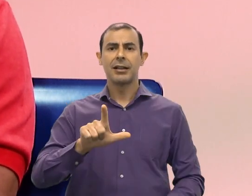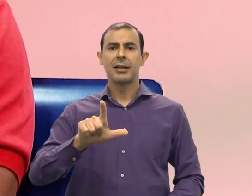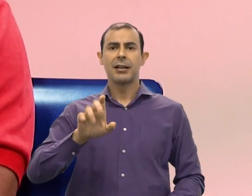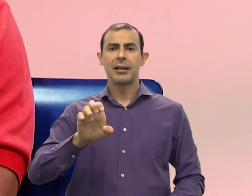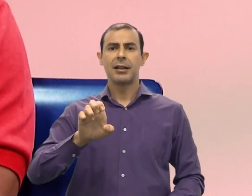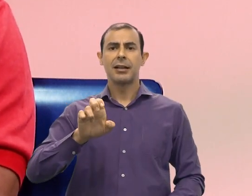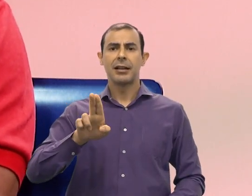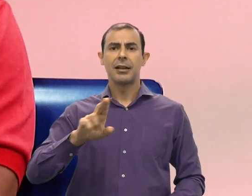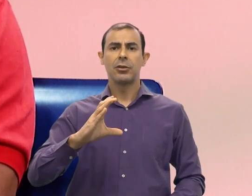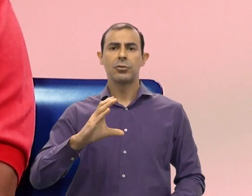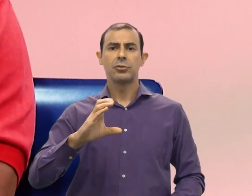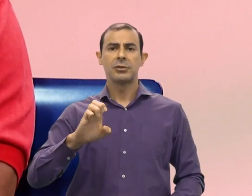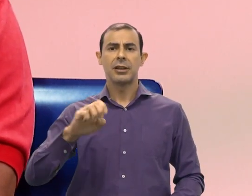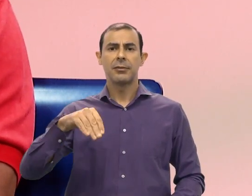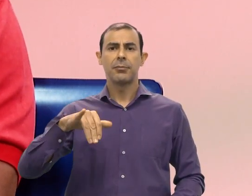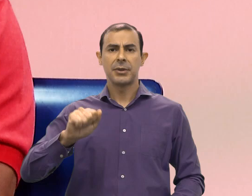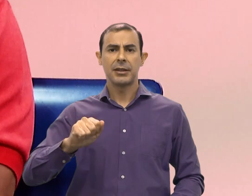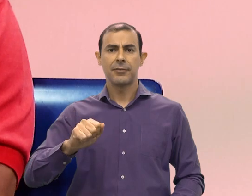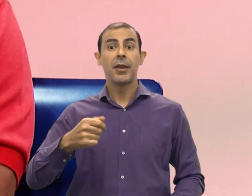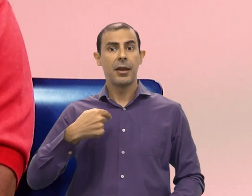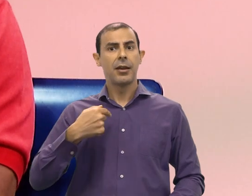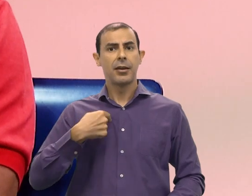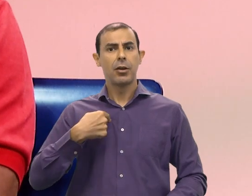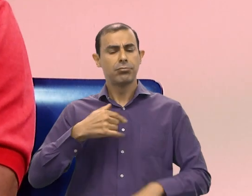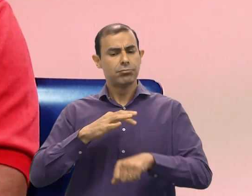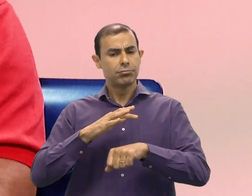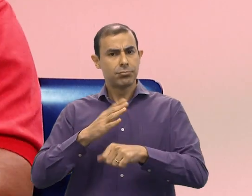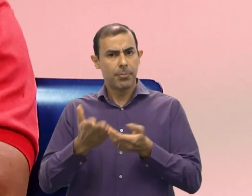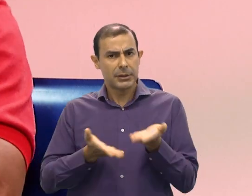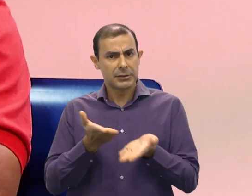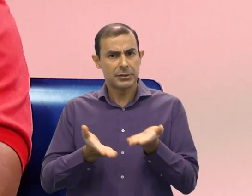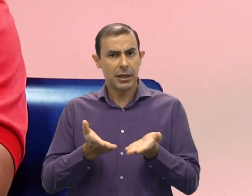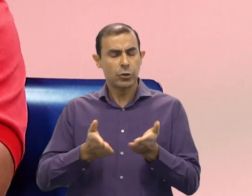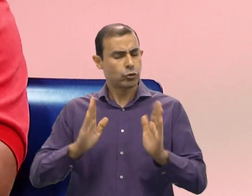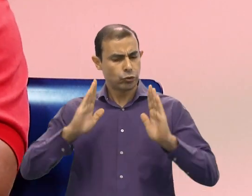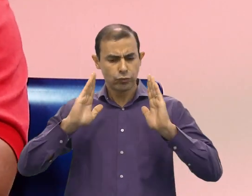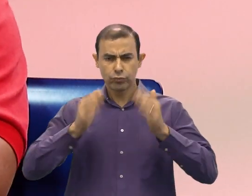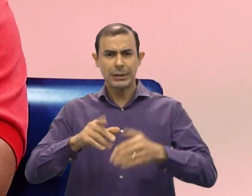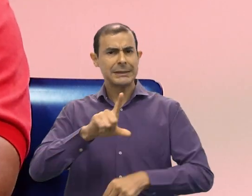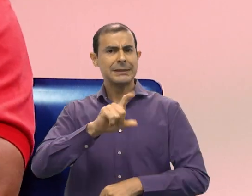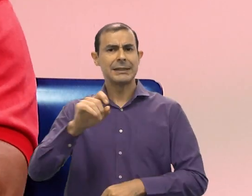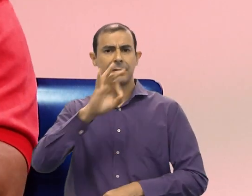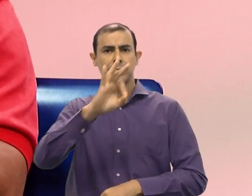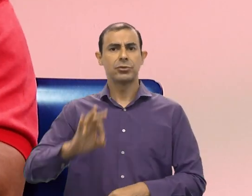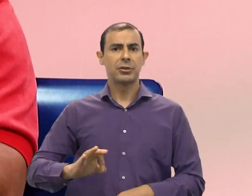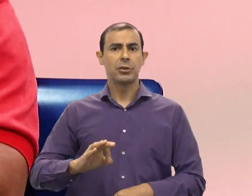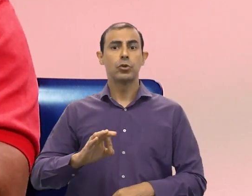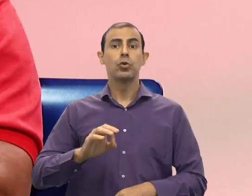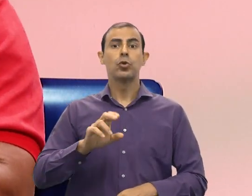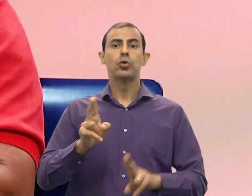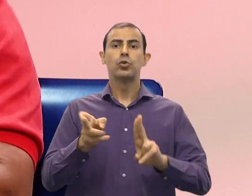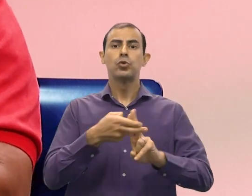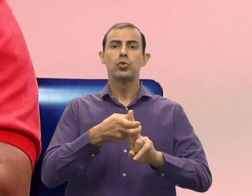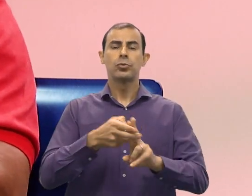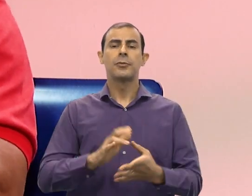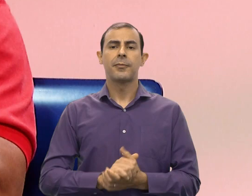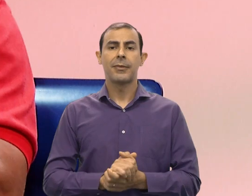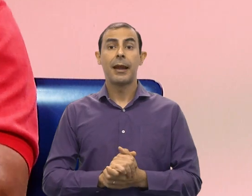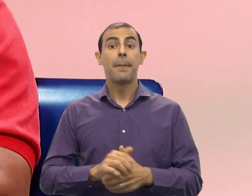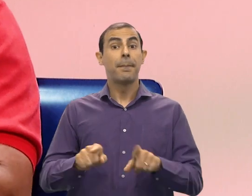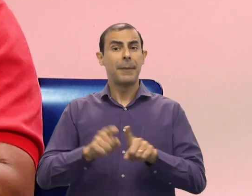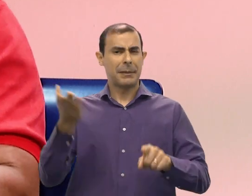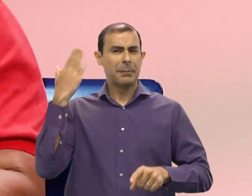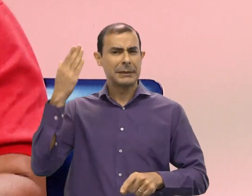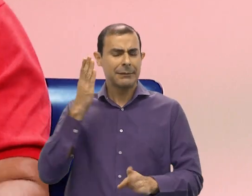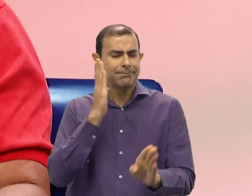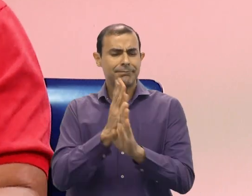tratamento, não havia uma decisão específica sobre o meu diagnóstico, e fechou numa doença não neoplásica chamada